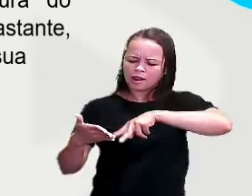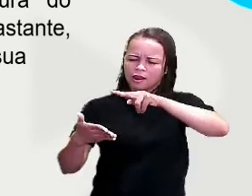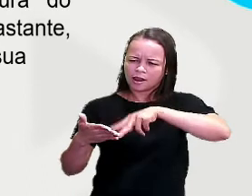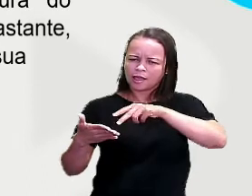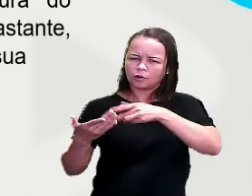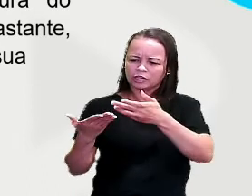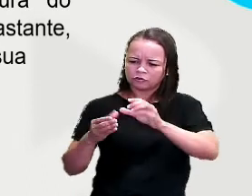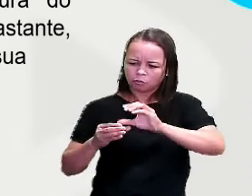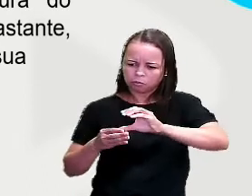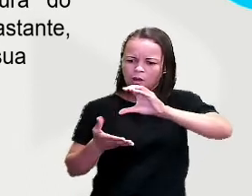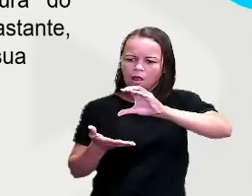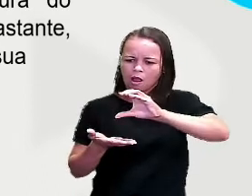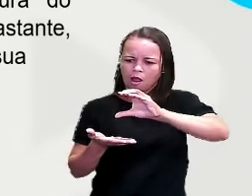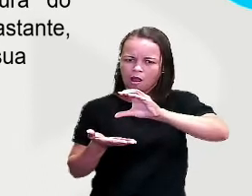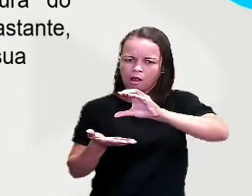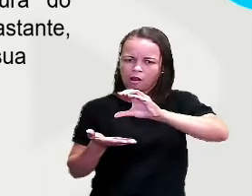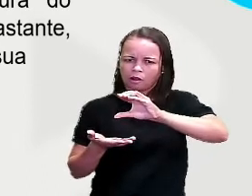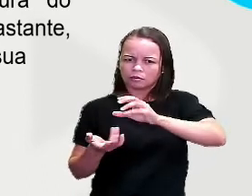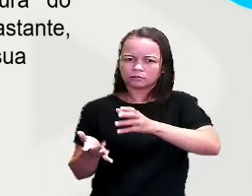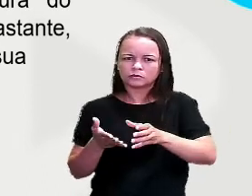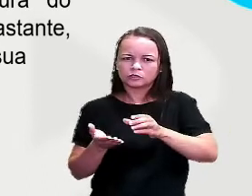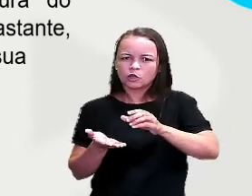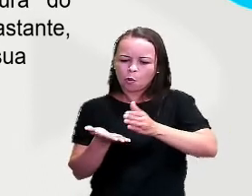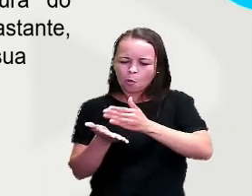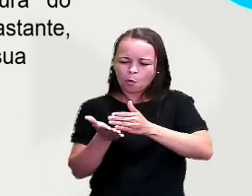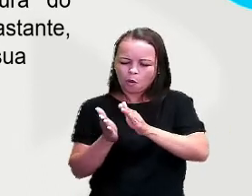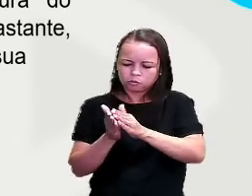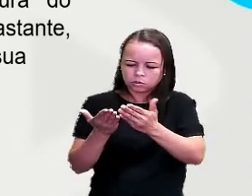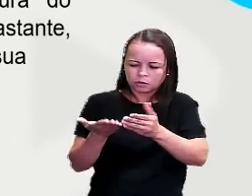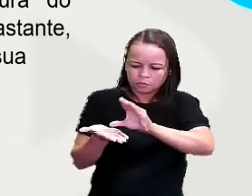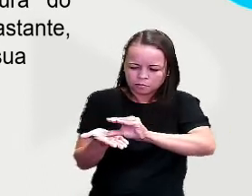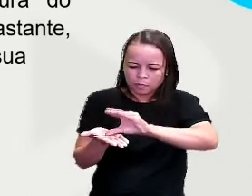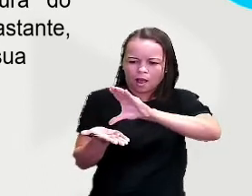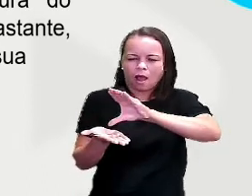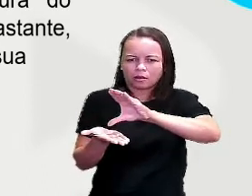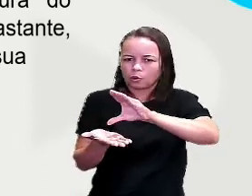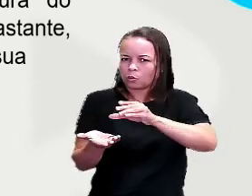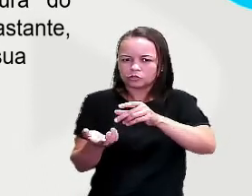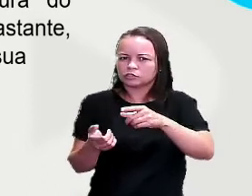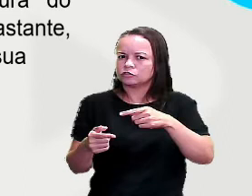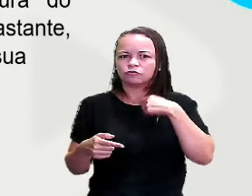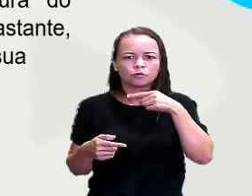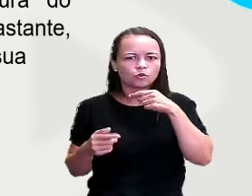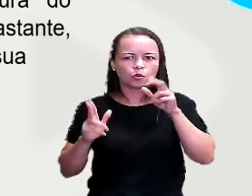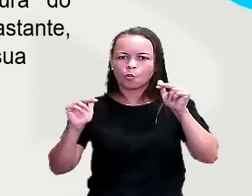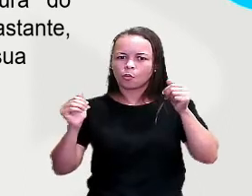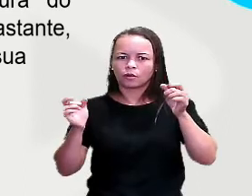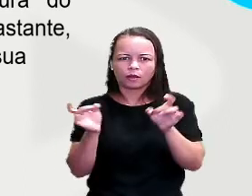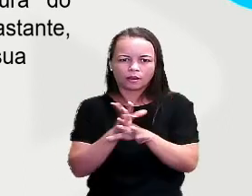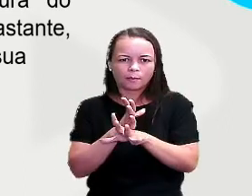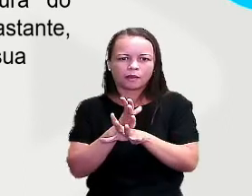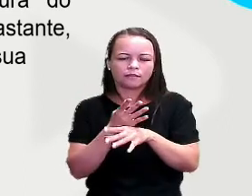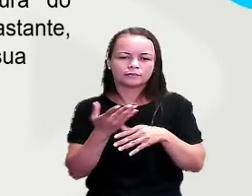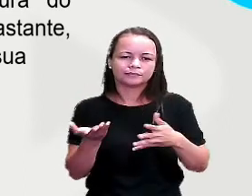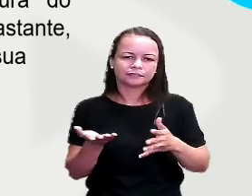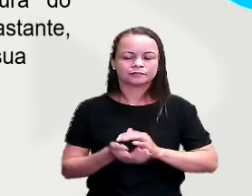tão grosso. Então, ó, esse efeito de humor, né, que a gente percebe,